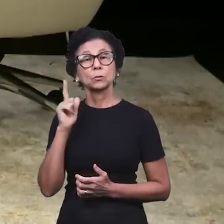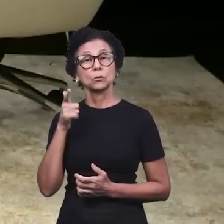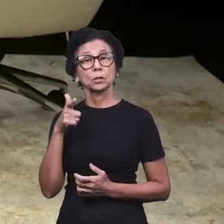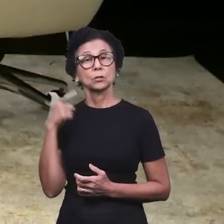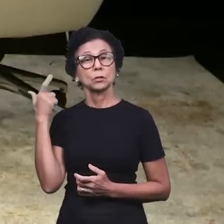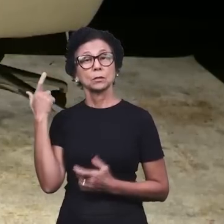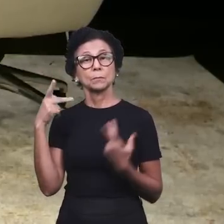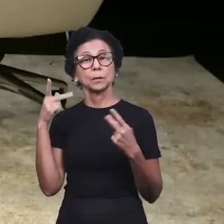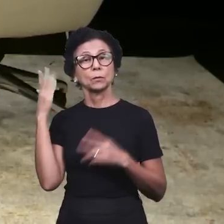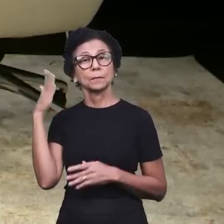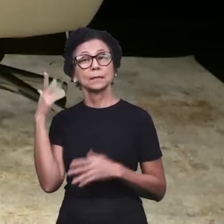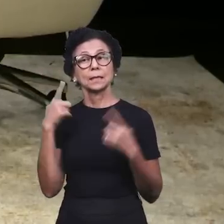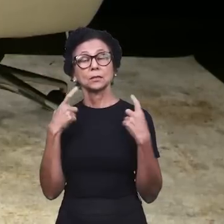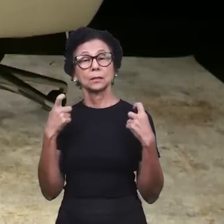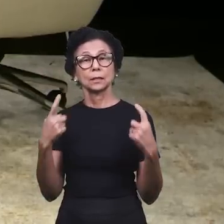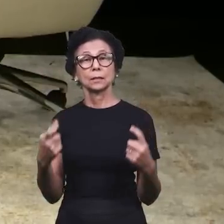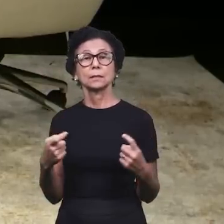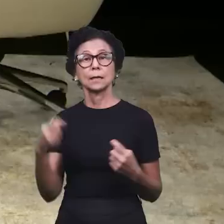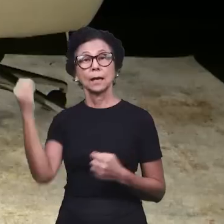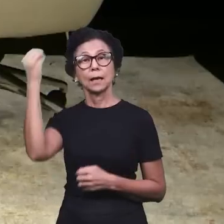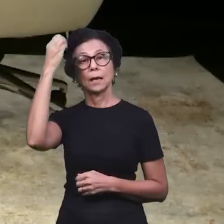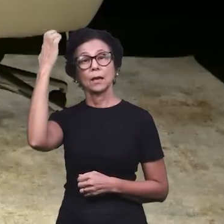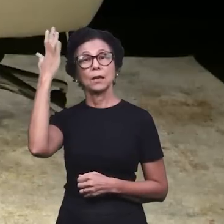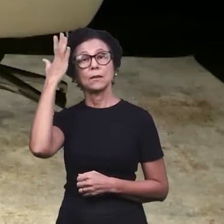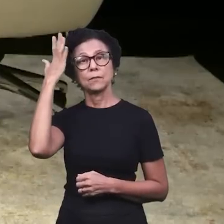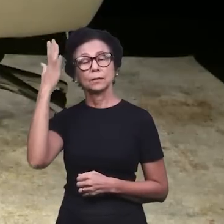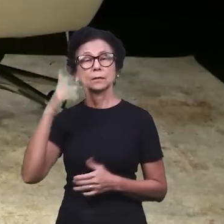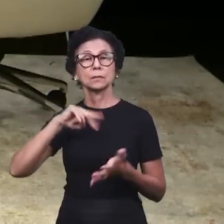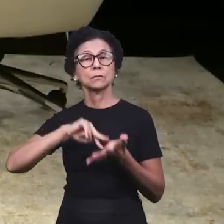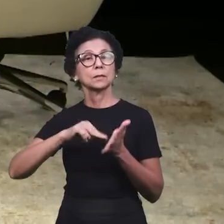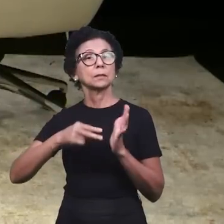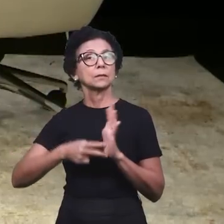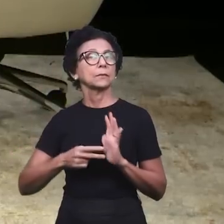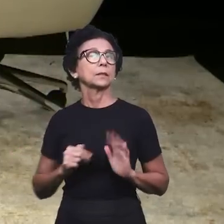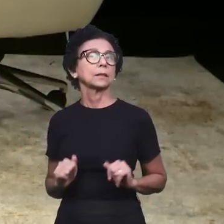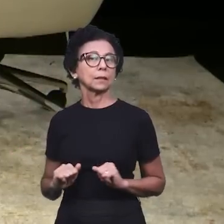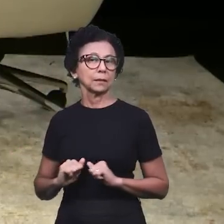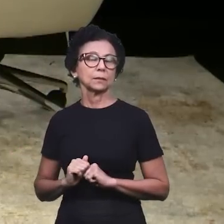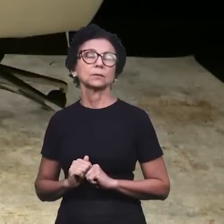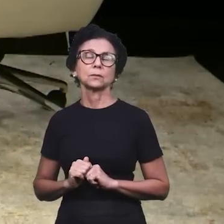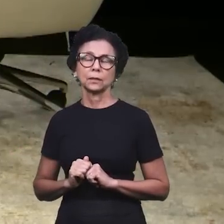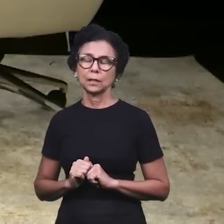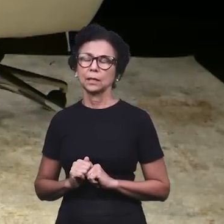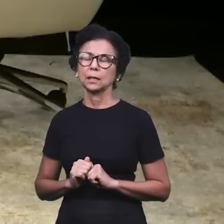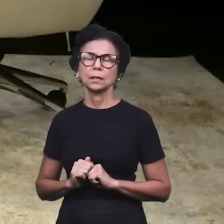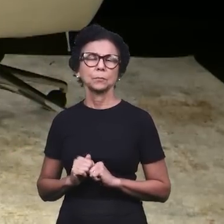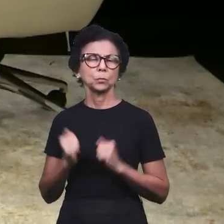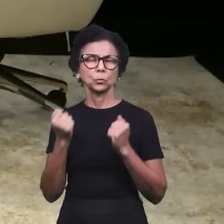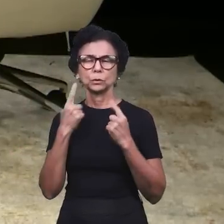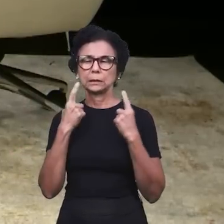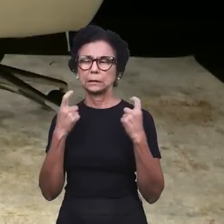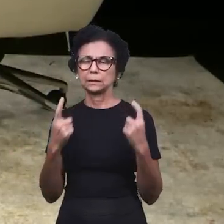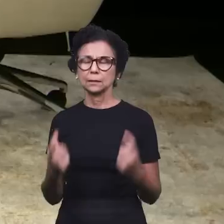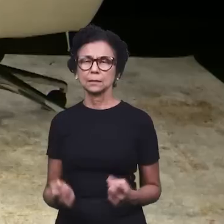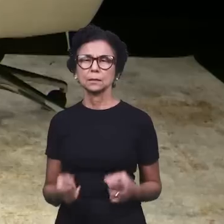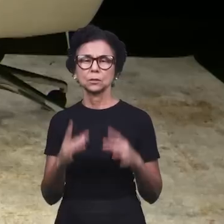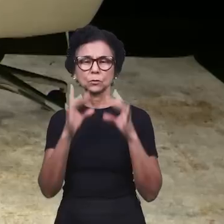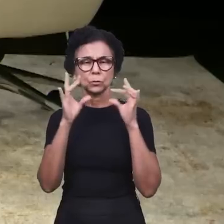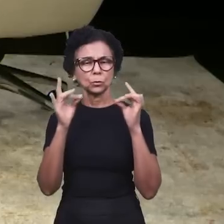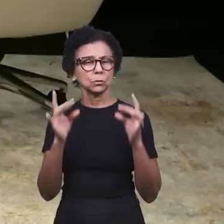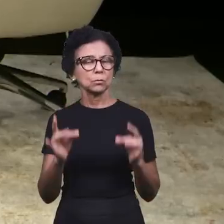a revelação. Quer dizer, o que era a revelação. Aí citou aquela coisa da luz, citou Einstein e tal. E tinha